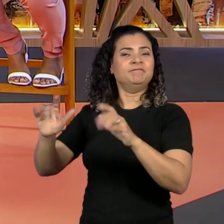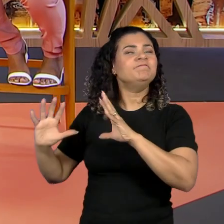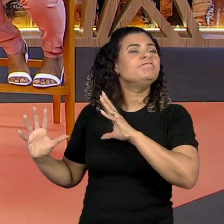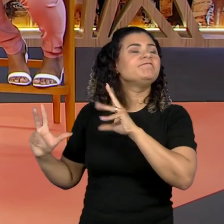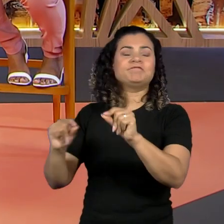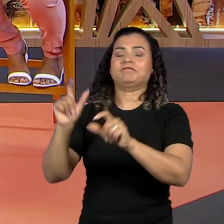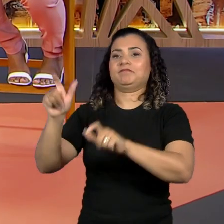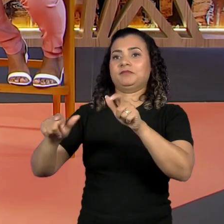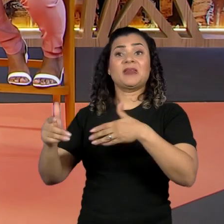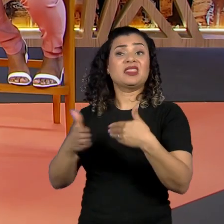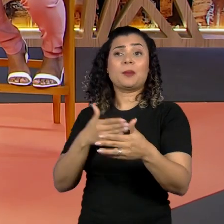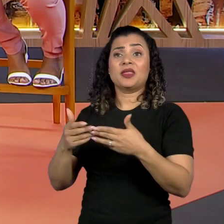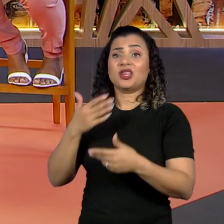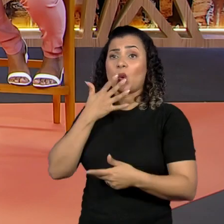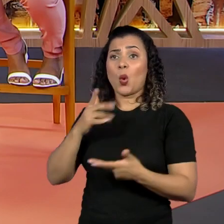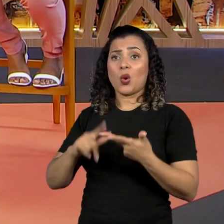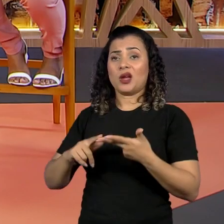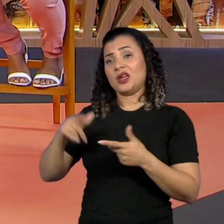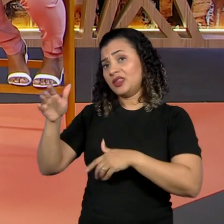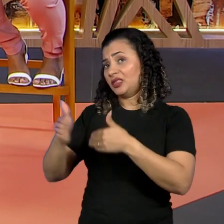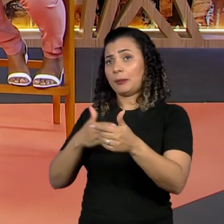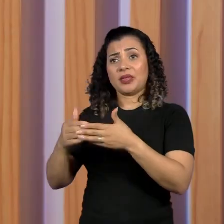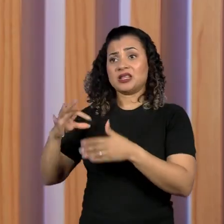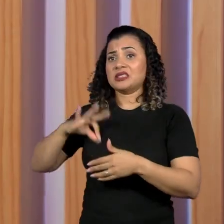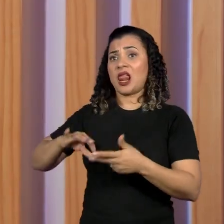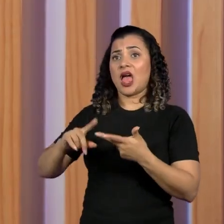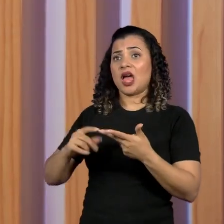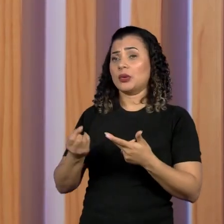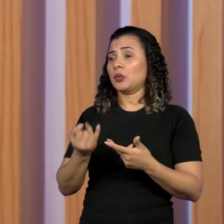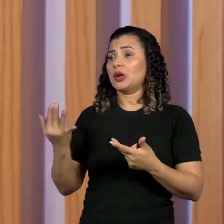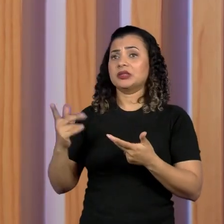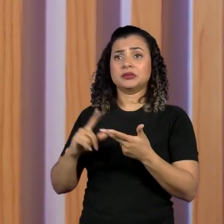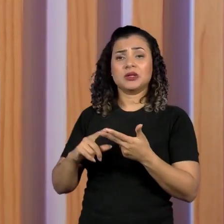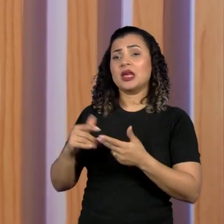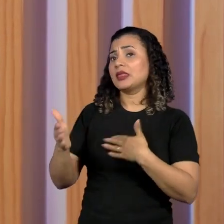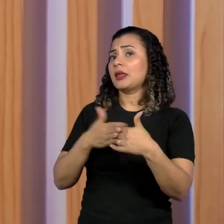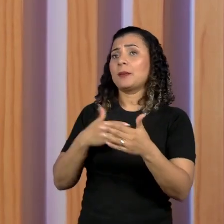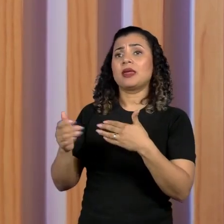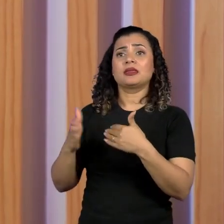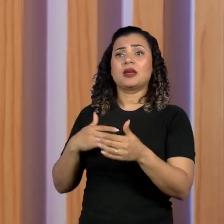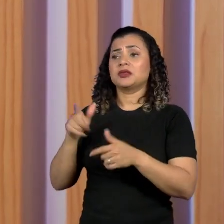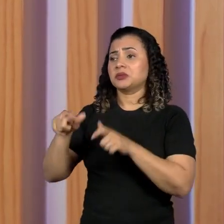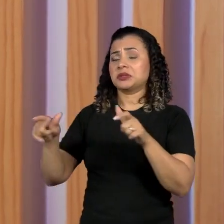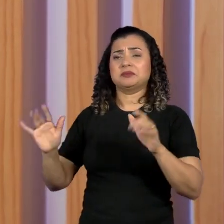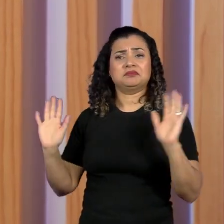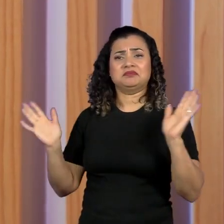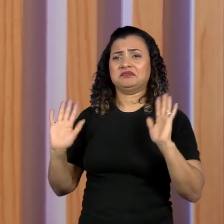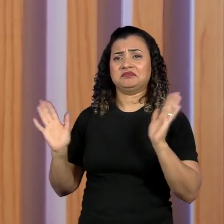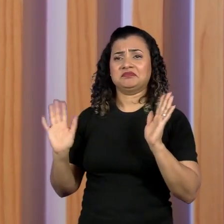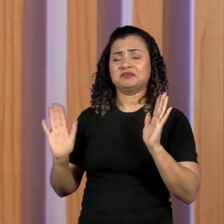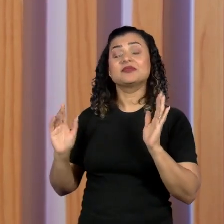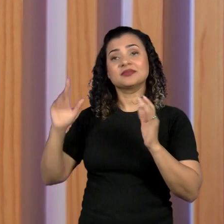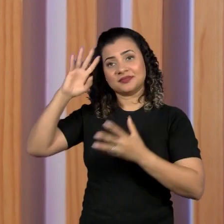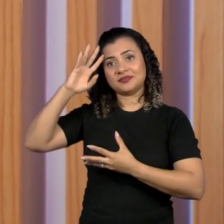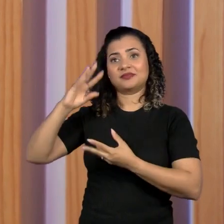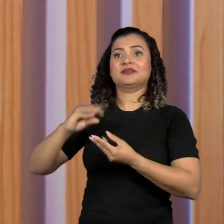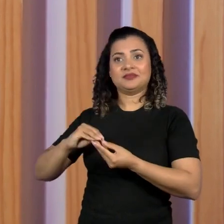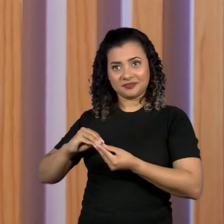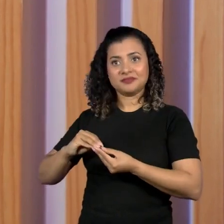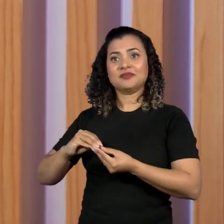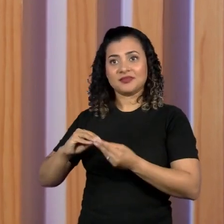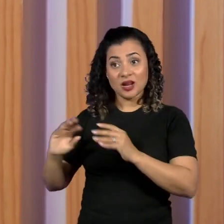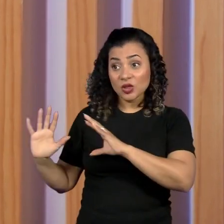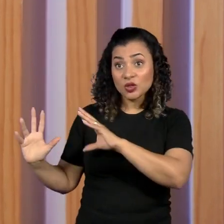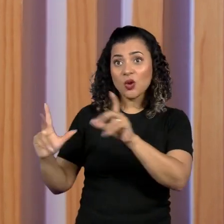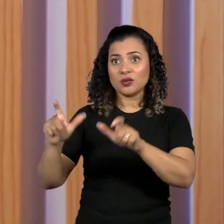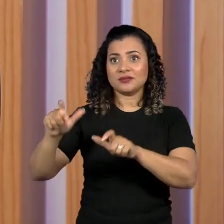todos, independente de quanto ela ganha, independente do quanto ela produz. Então, a gente entende que todo mundo